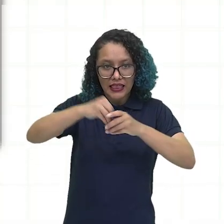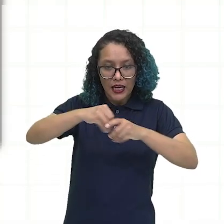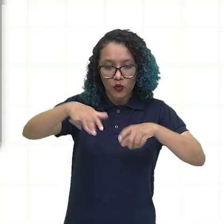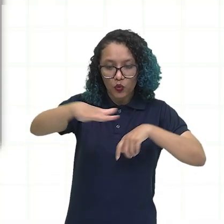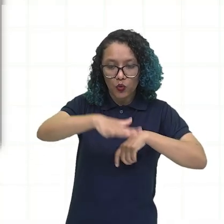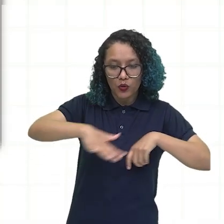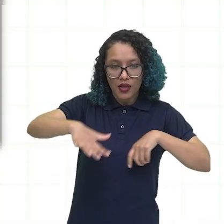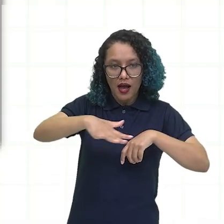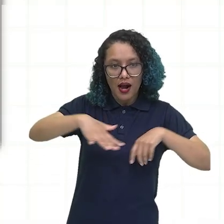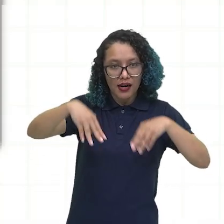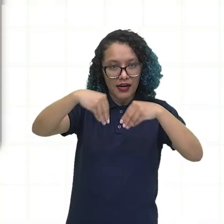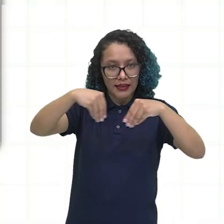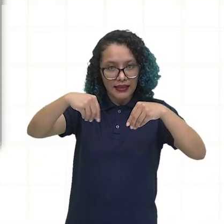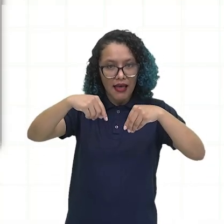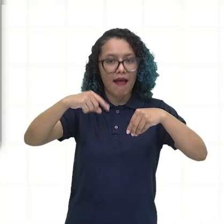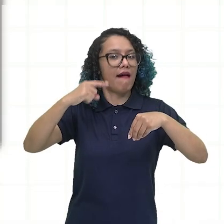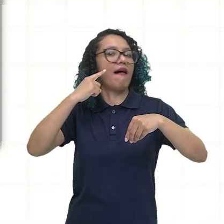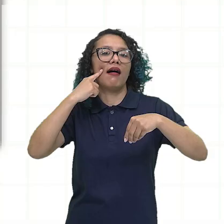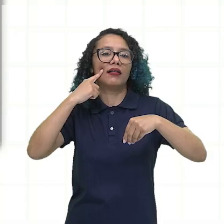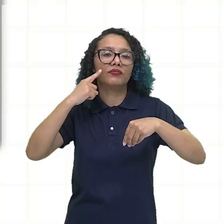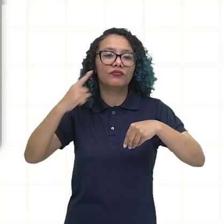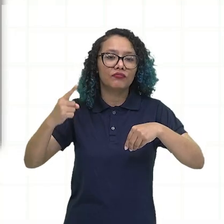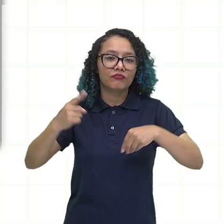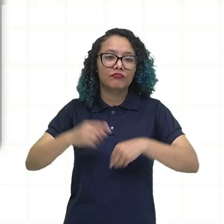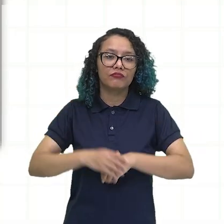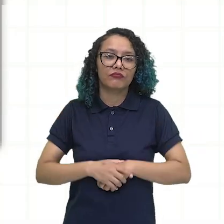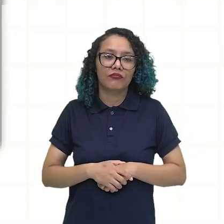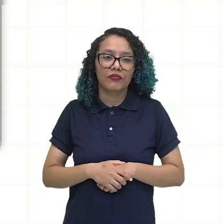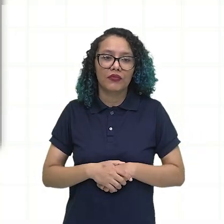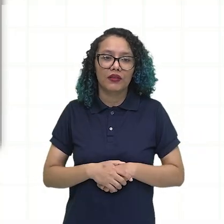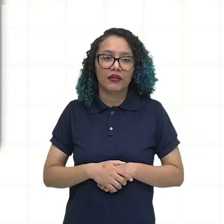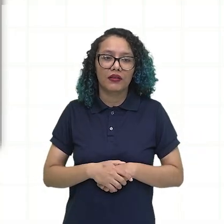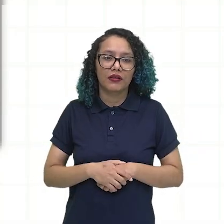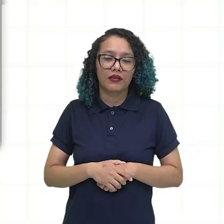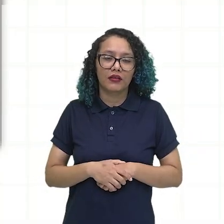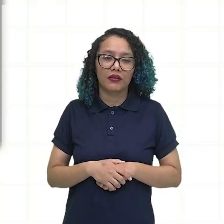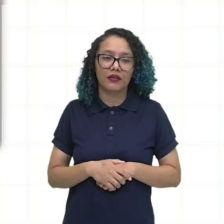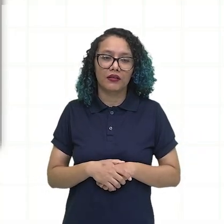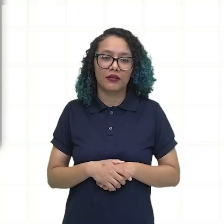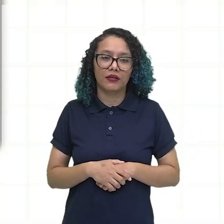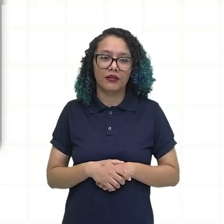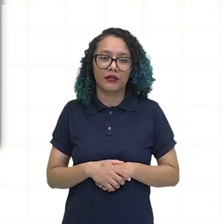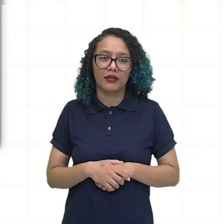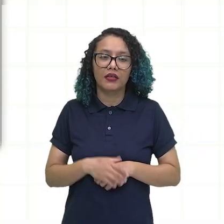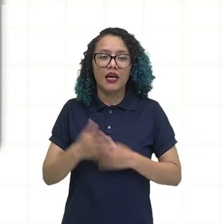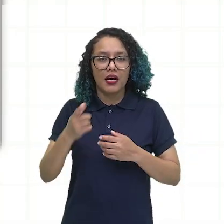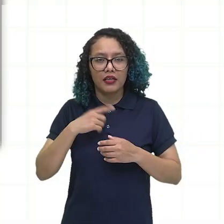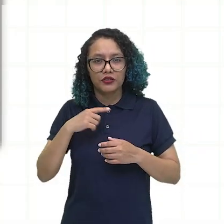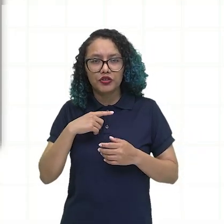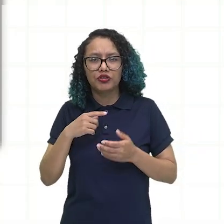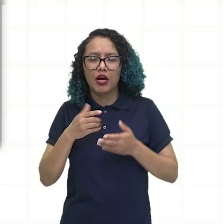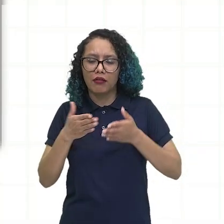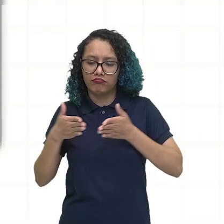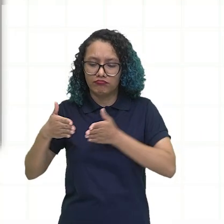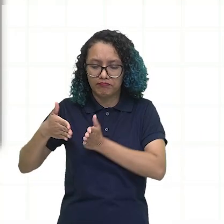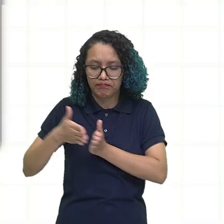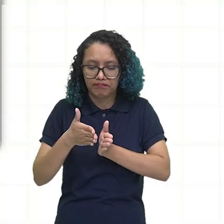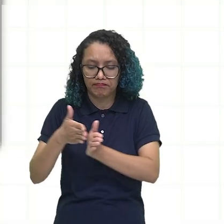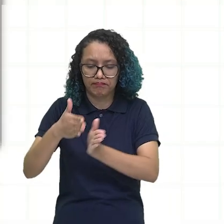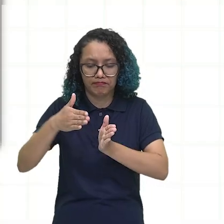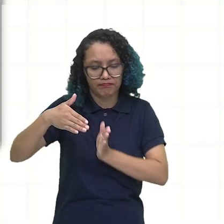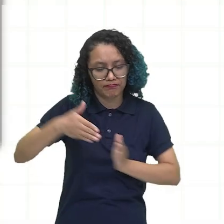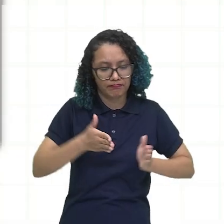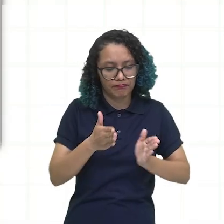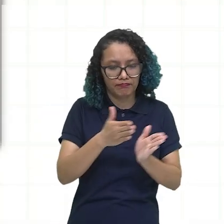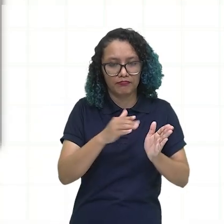aí a conexão que havia correndo, né, de leste para oeste, com